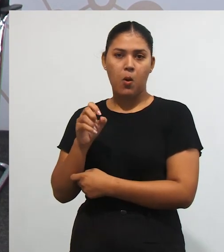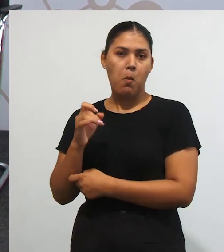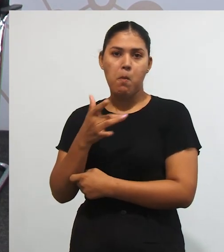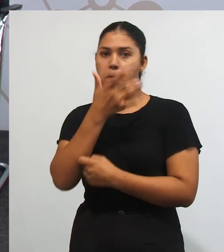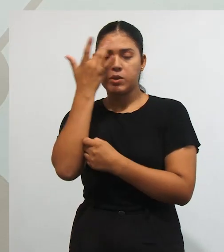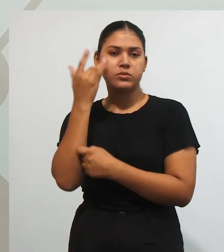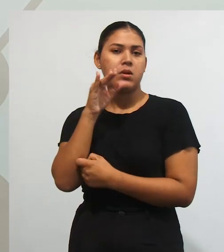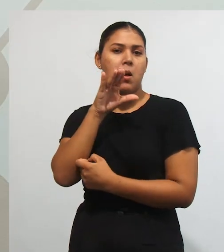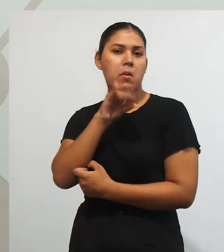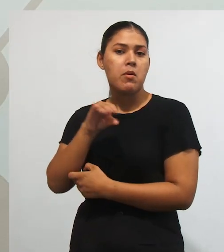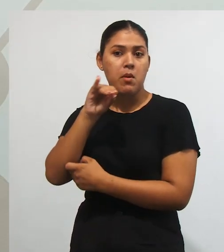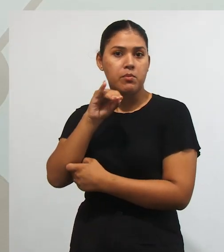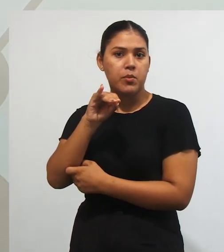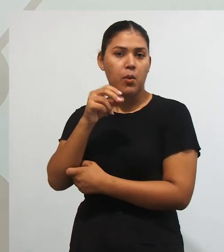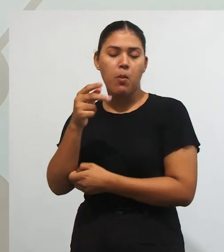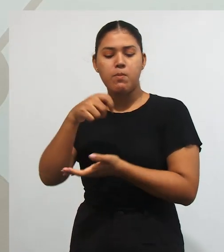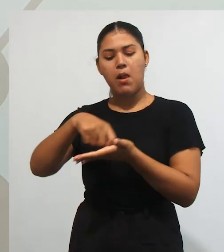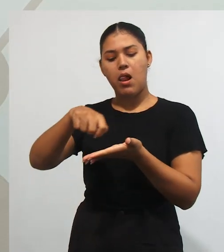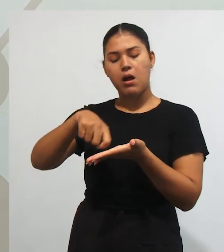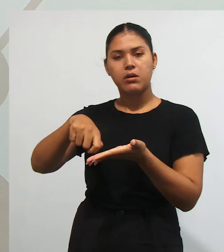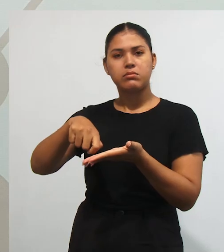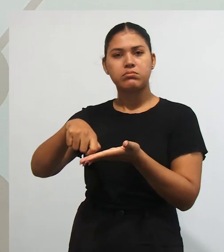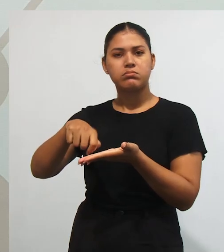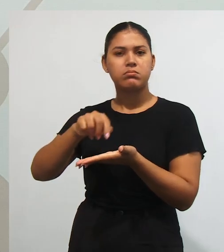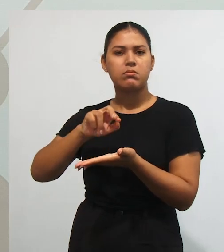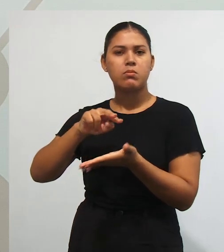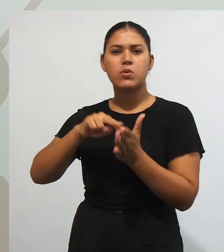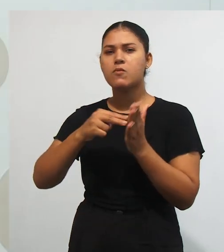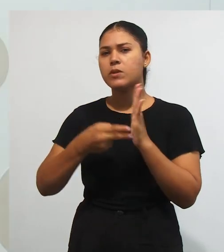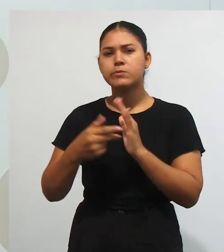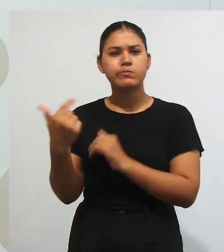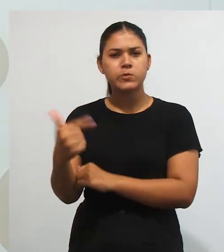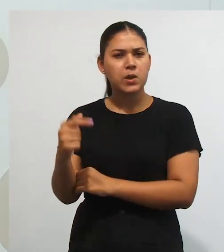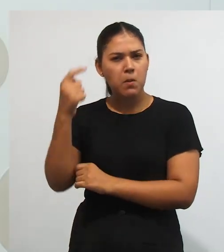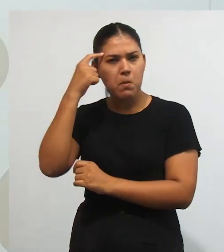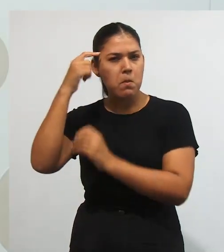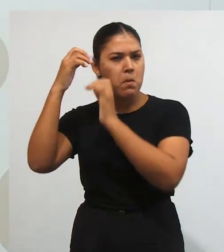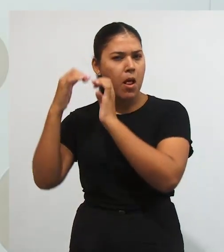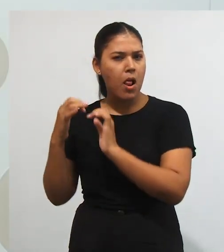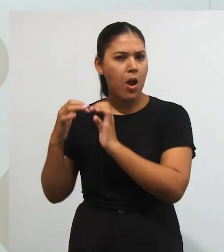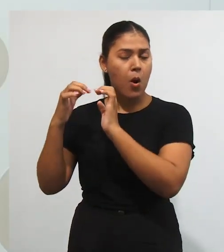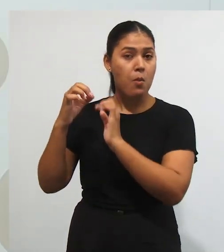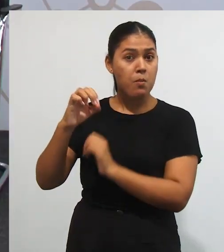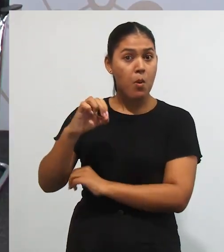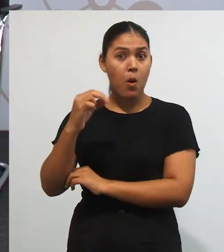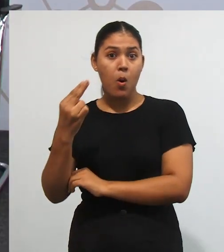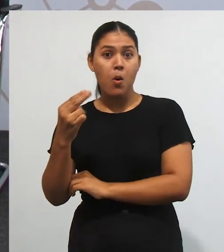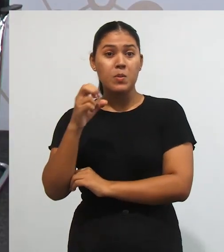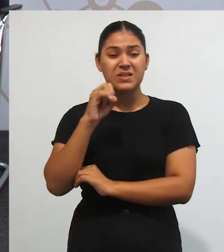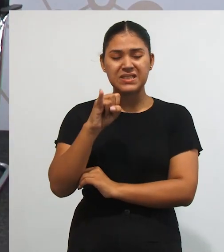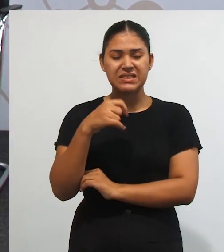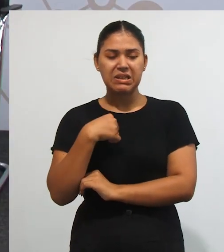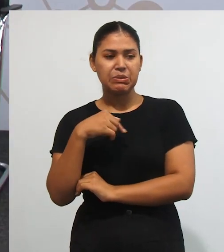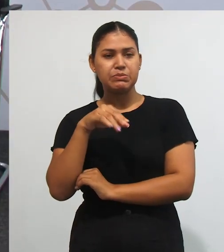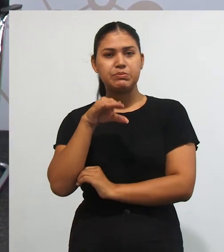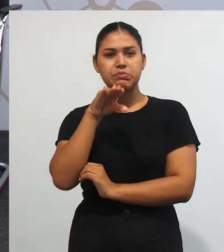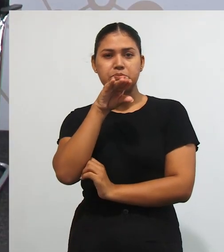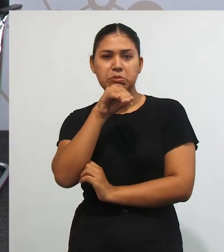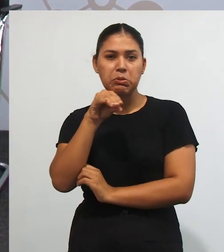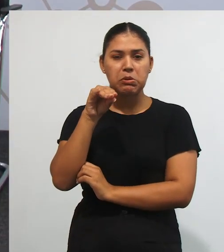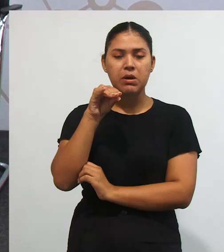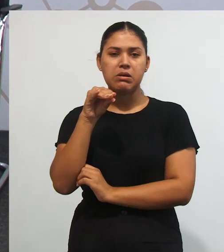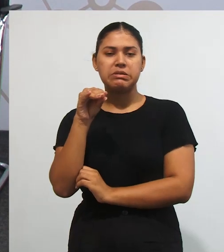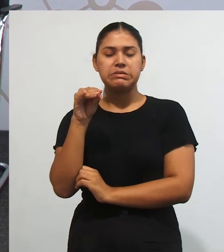Há uma contradição aí. E se eu me expresso mal, podemos assim entender, é porque eu penso